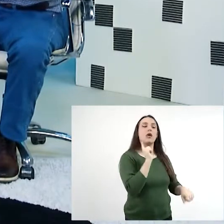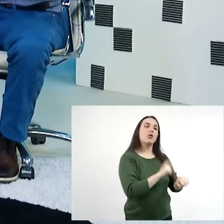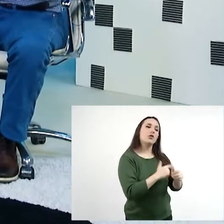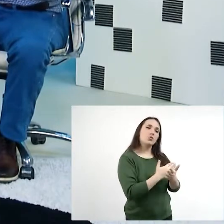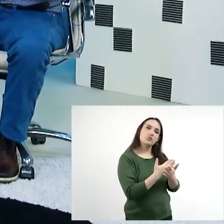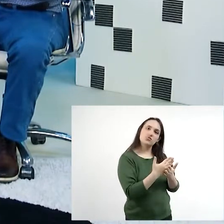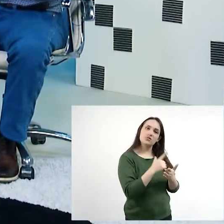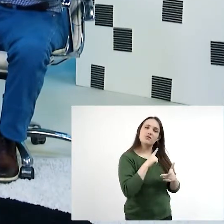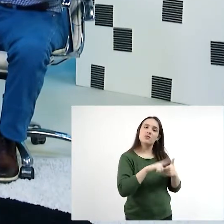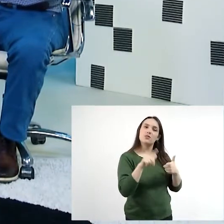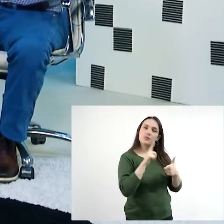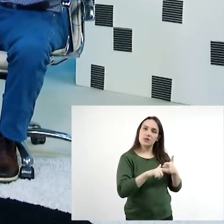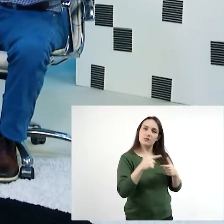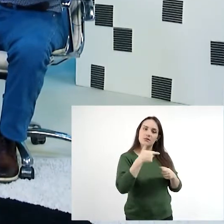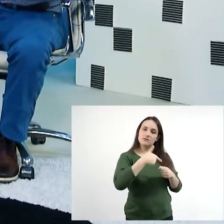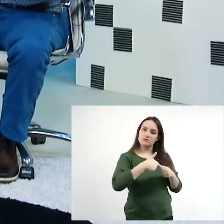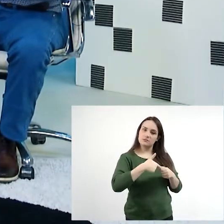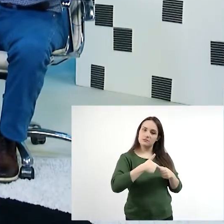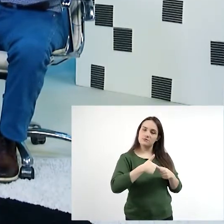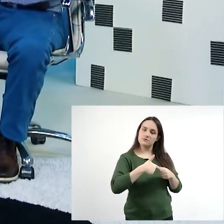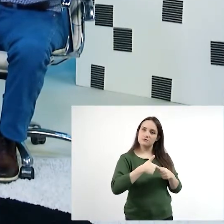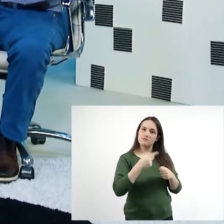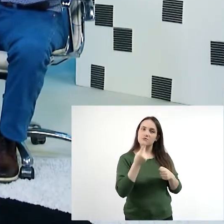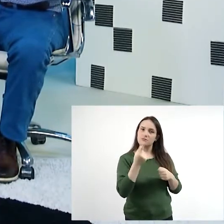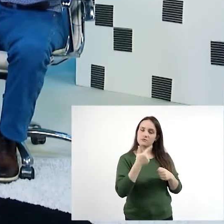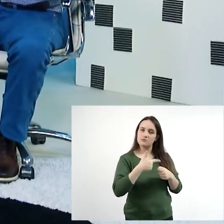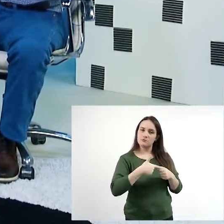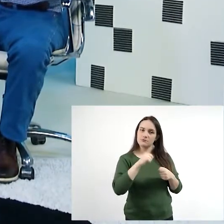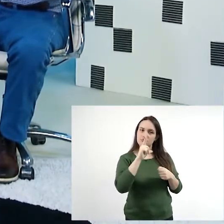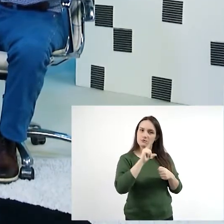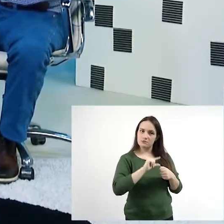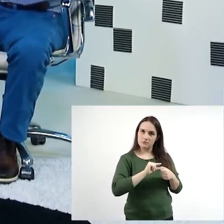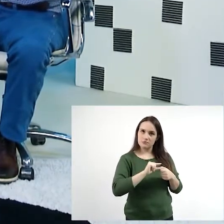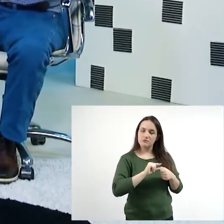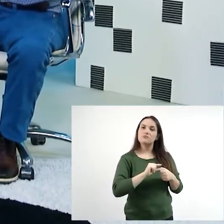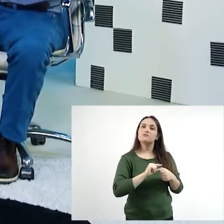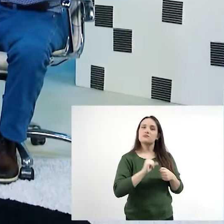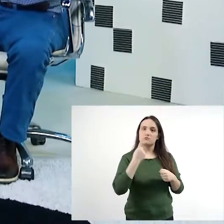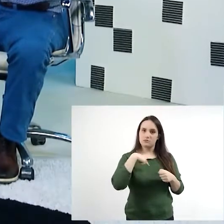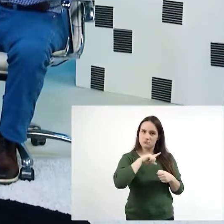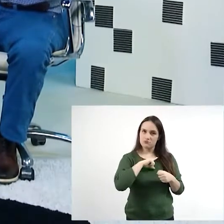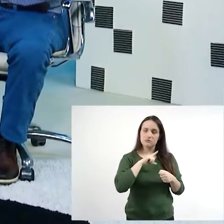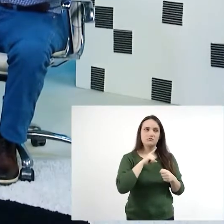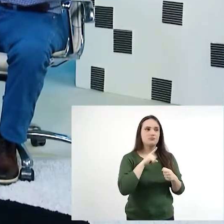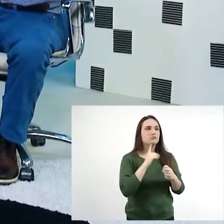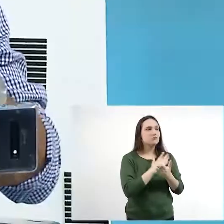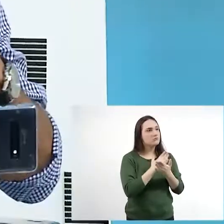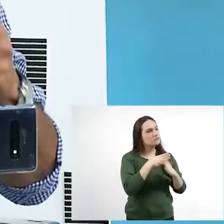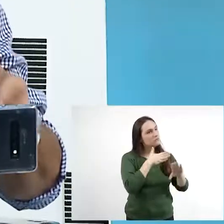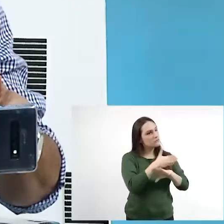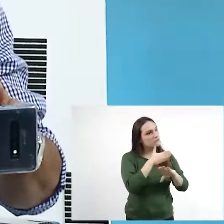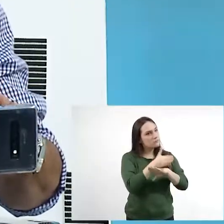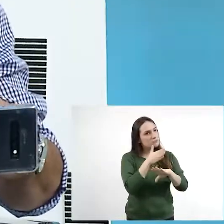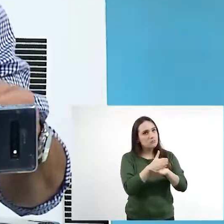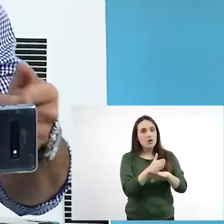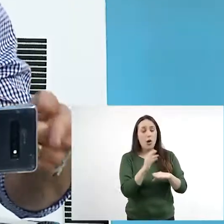vieram os problemas do combustível, preço de combustíveis, fizemos uma grande operação junto com a Delegacia do Consumidor,